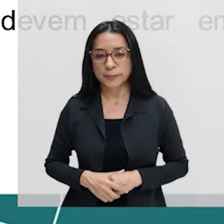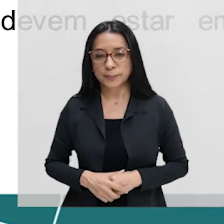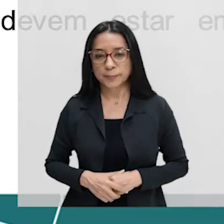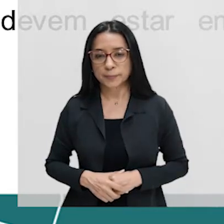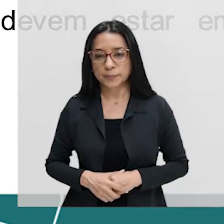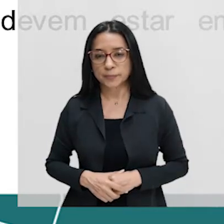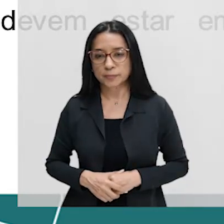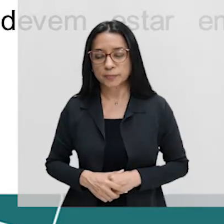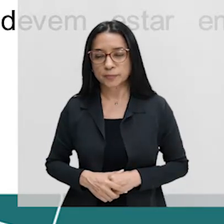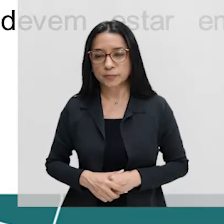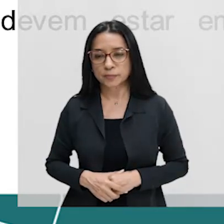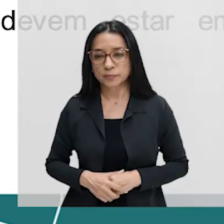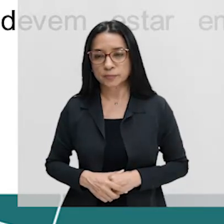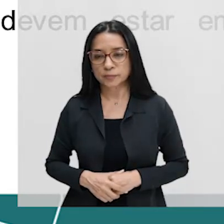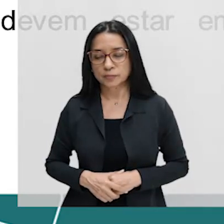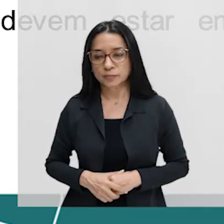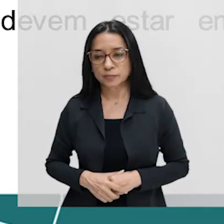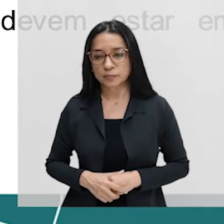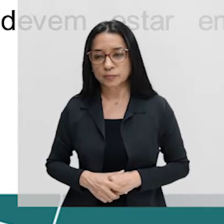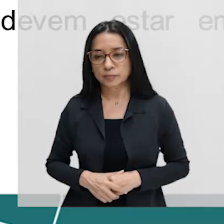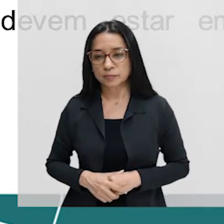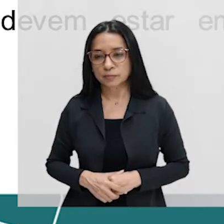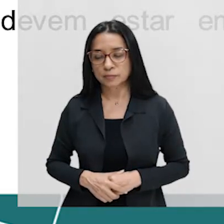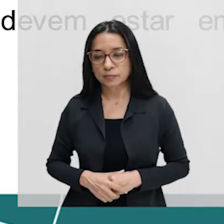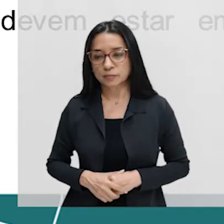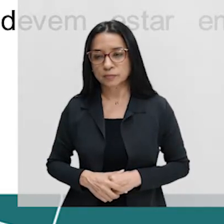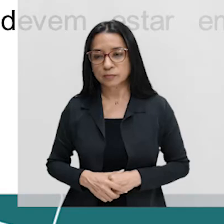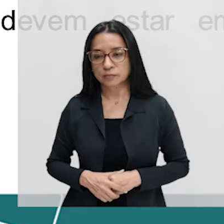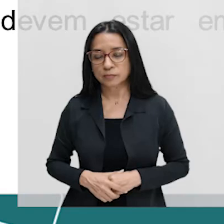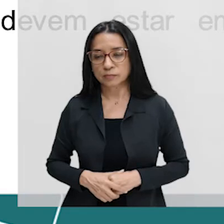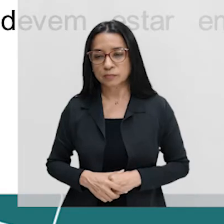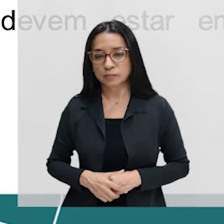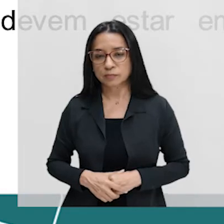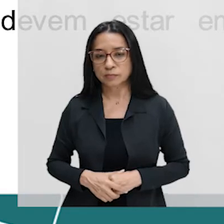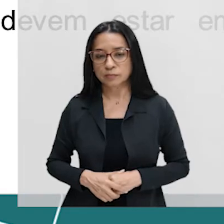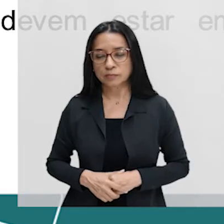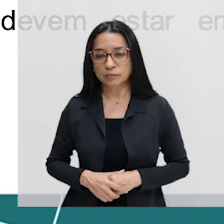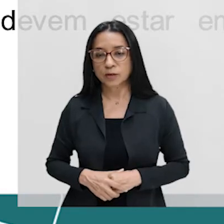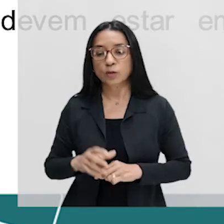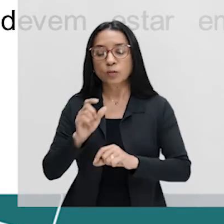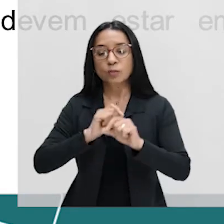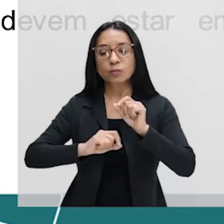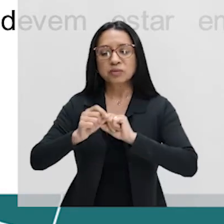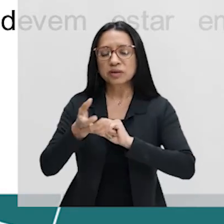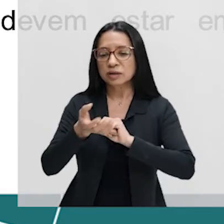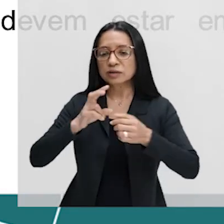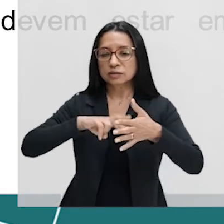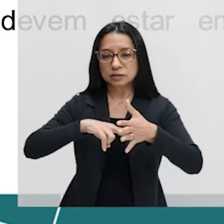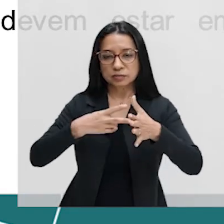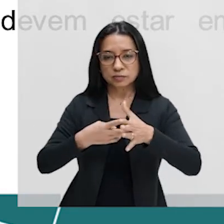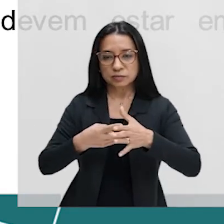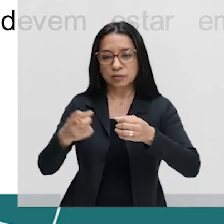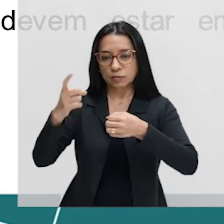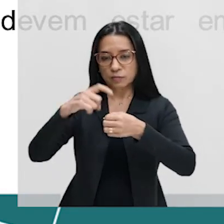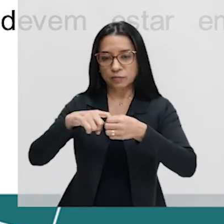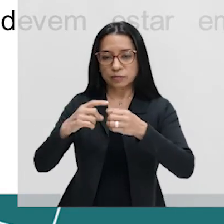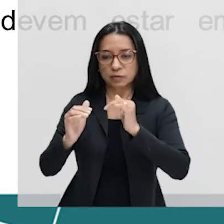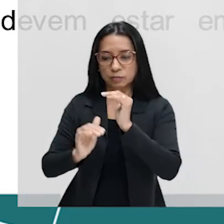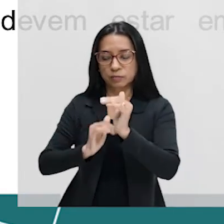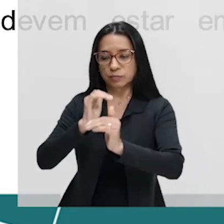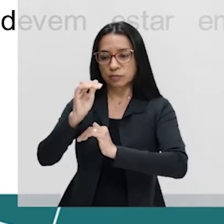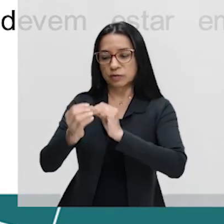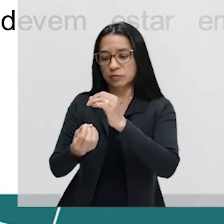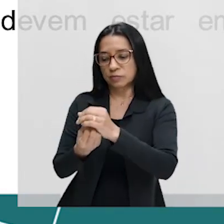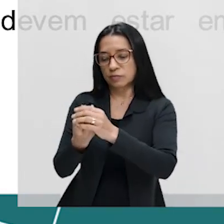meroblástica discoidal, inicia-se já na parte superior do ovíduto. O que isso está querendo dizer? Eu vou voltar aqui para o processo de formação